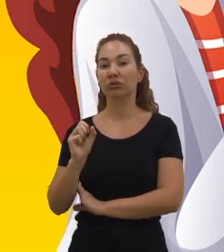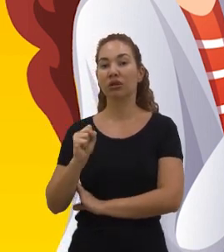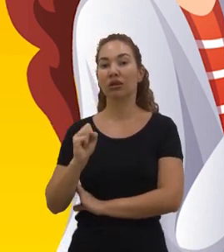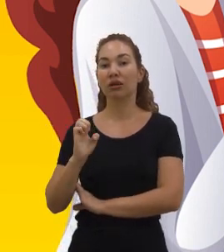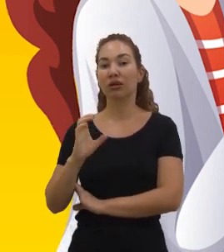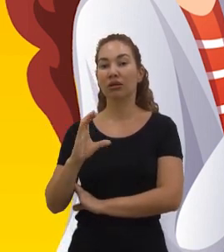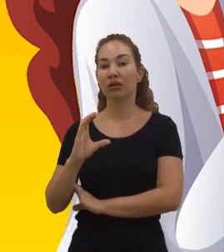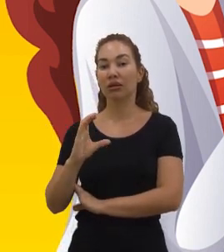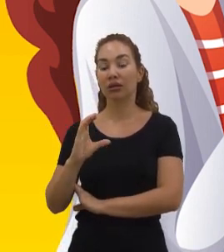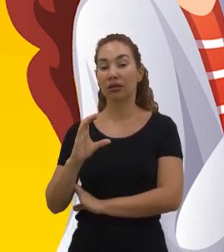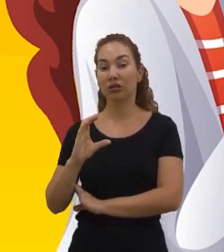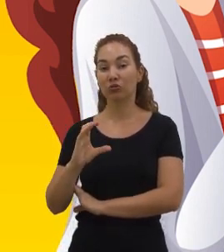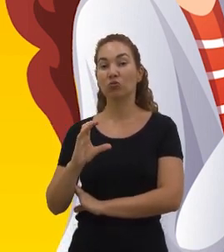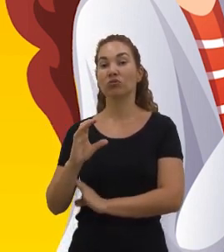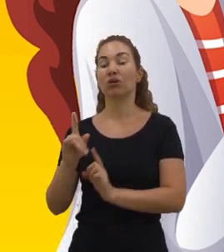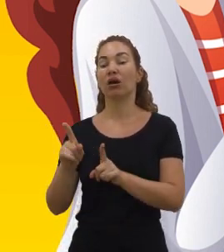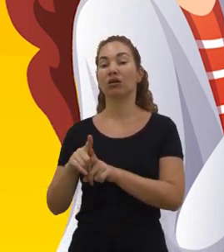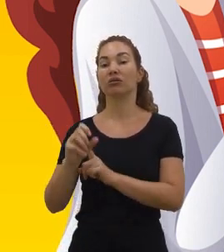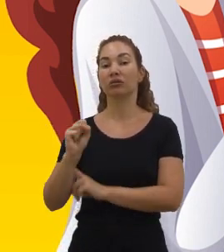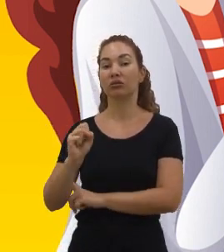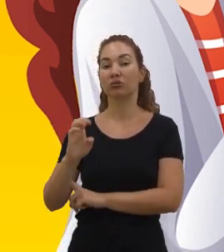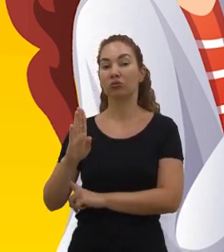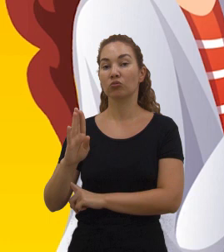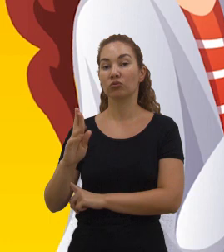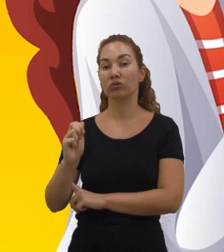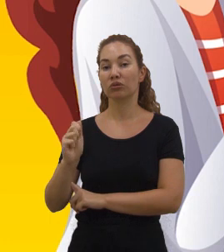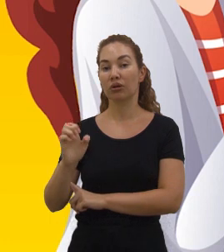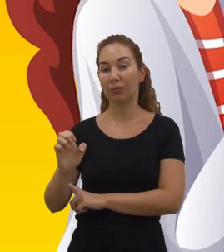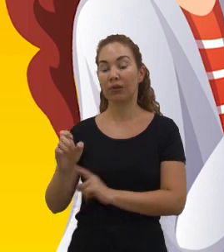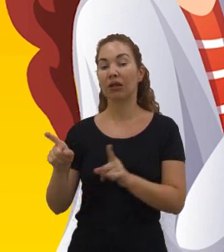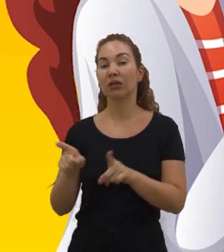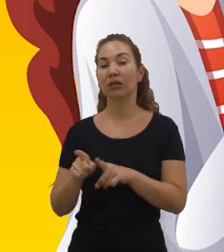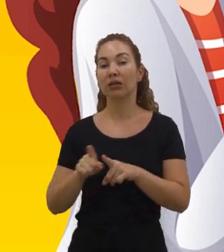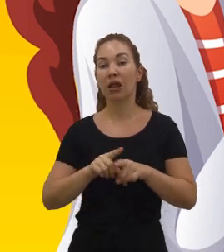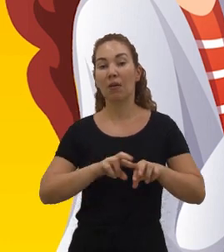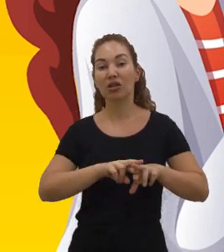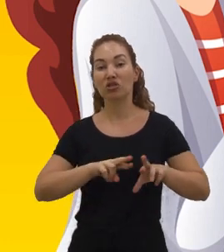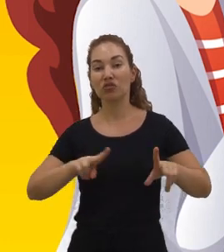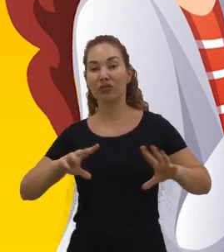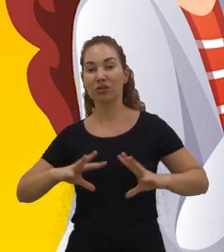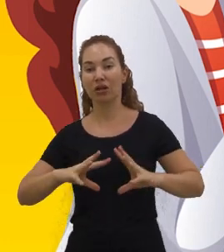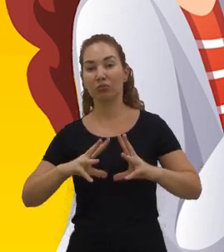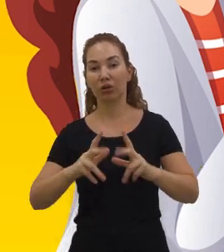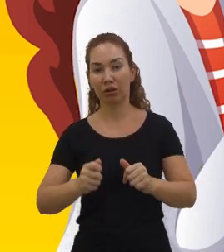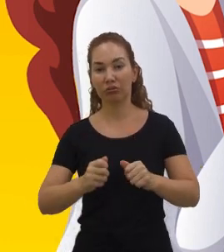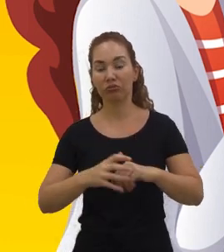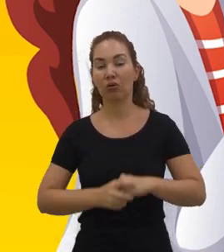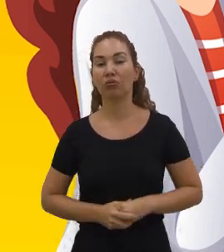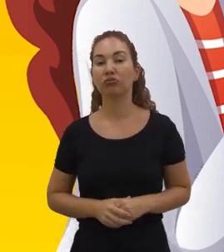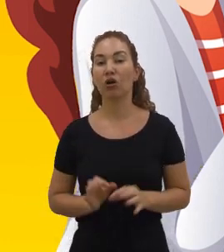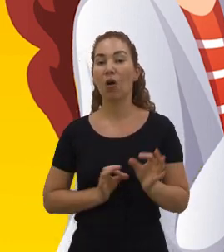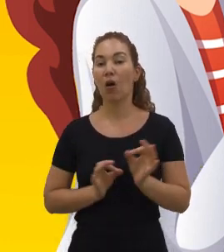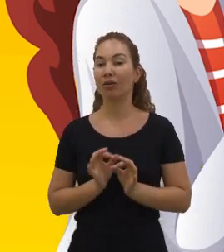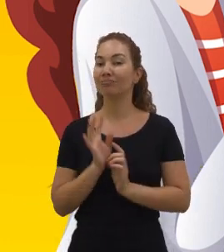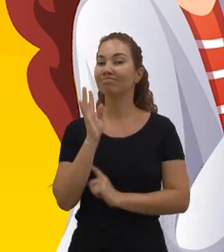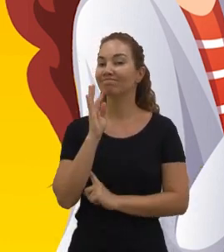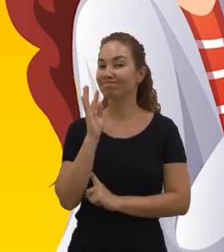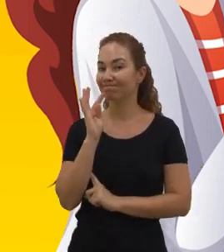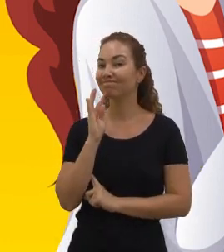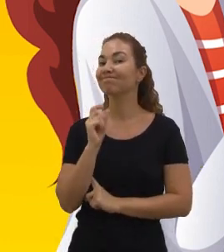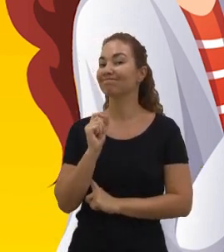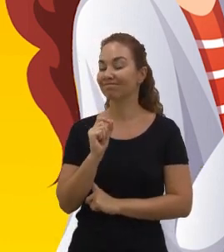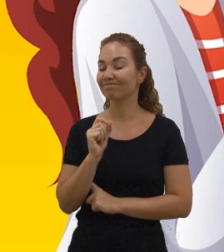do FEComércio do Rio Grande do Sul, que um programa Diversidade para Todos. E eles organizaram uma cartilha bem legal,